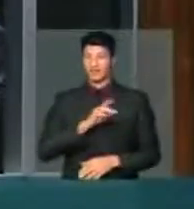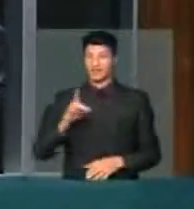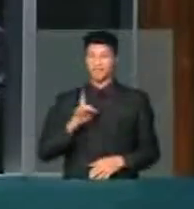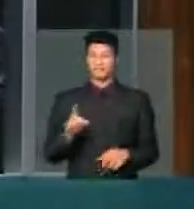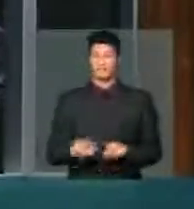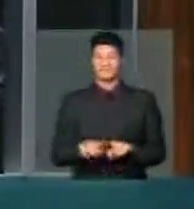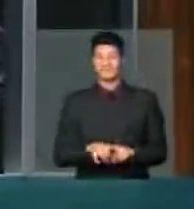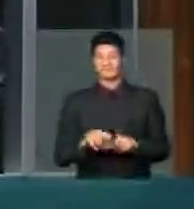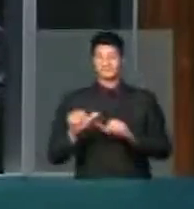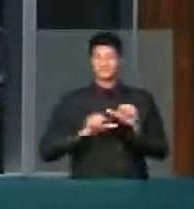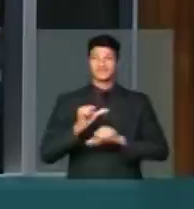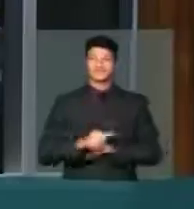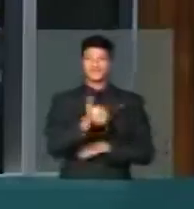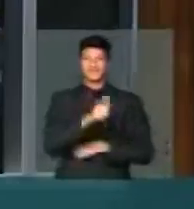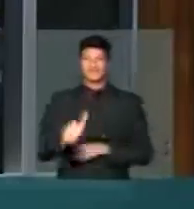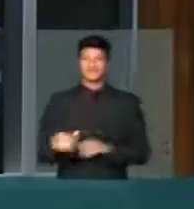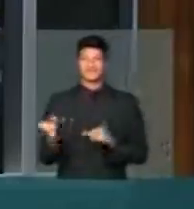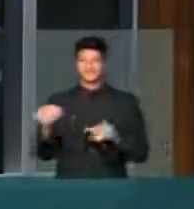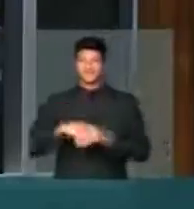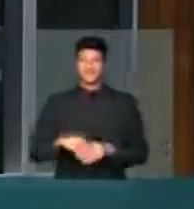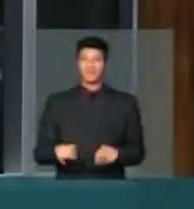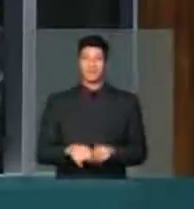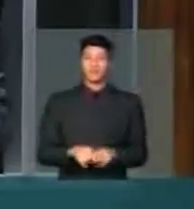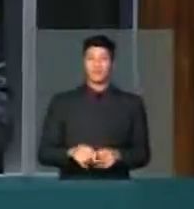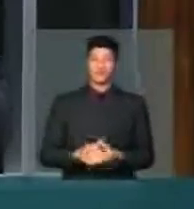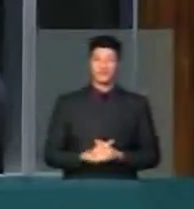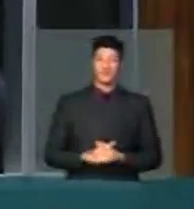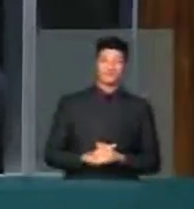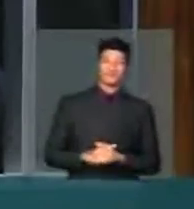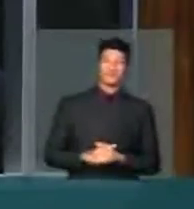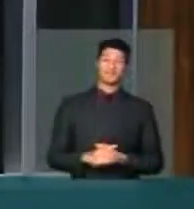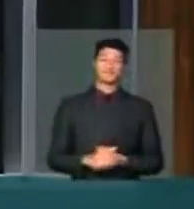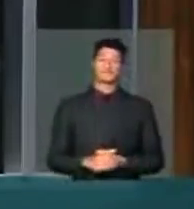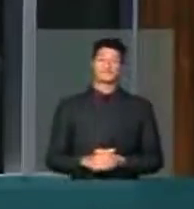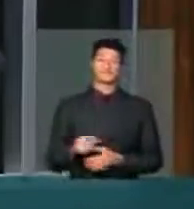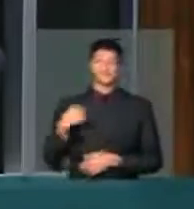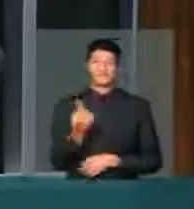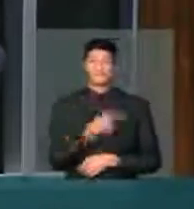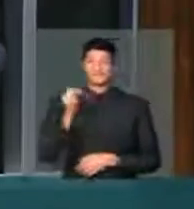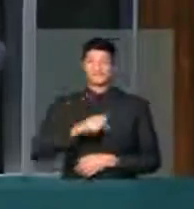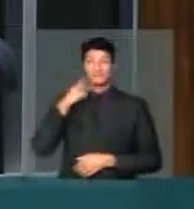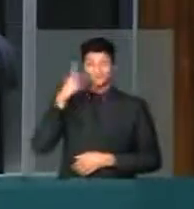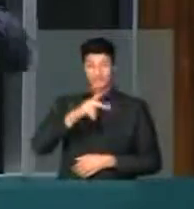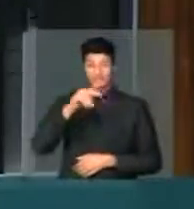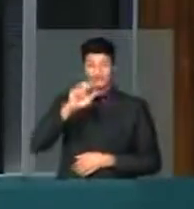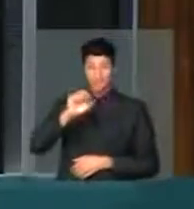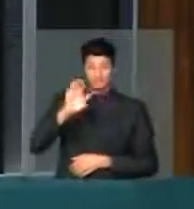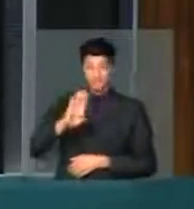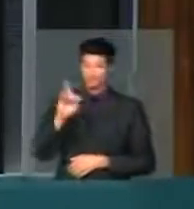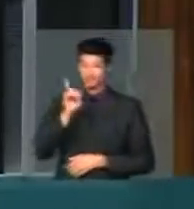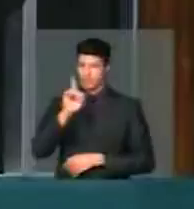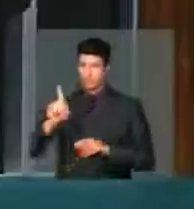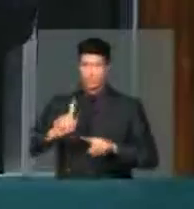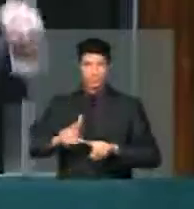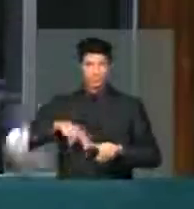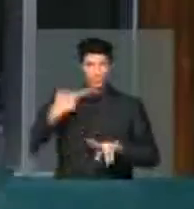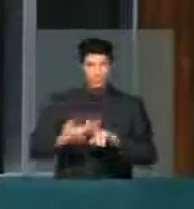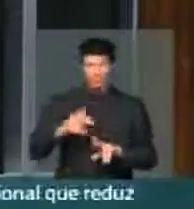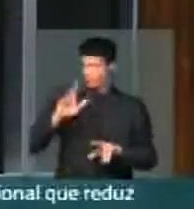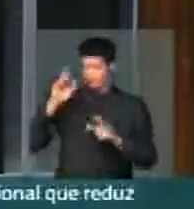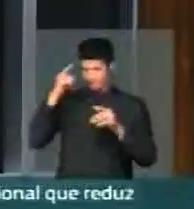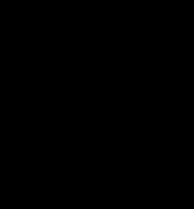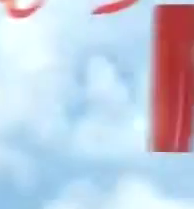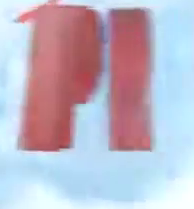Adolescente, reavaliando o problema da internação. Por isso, nós aqui do Partido Socialista, não a maioridade penal.